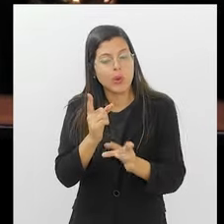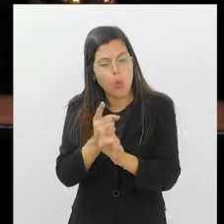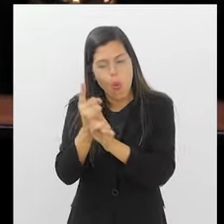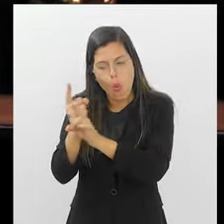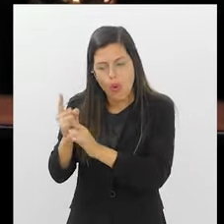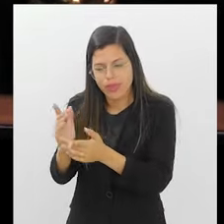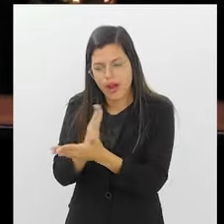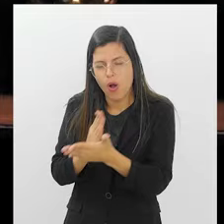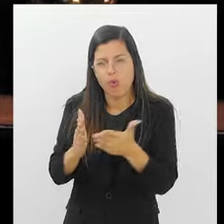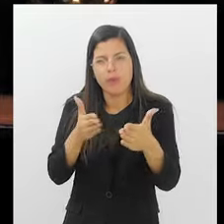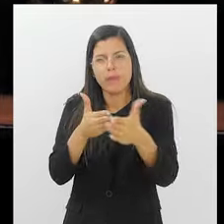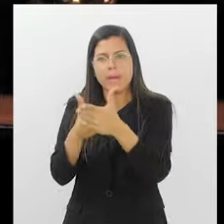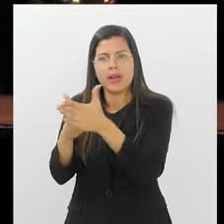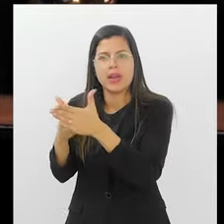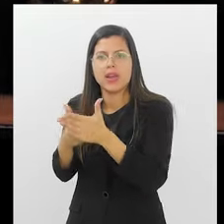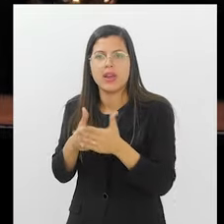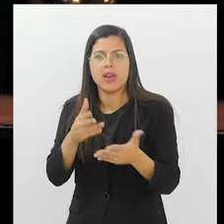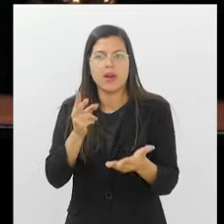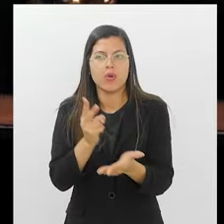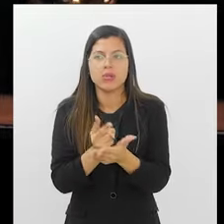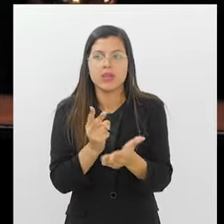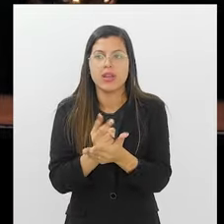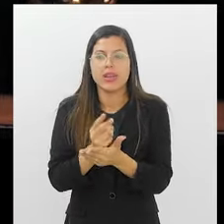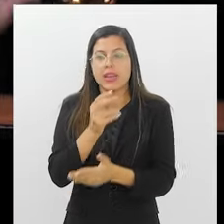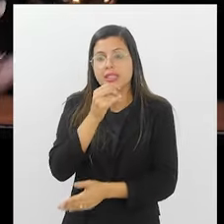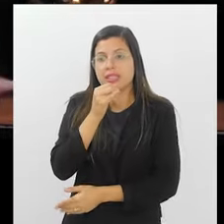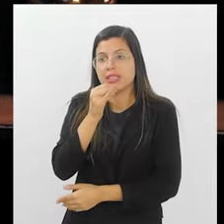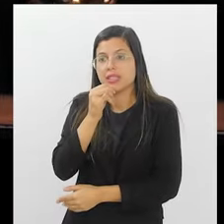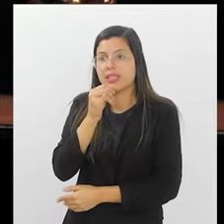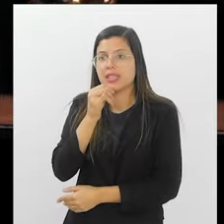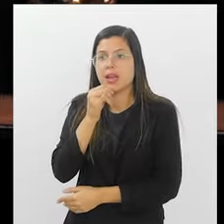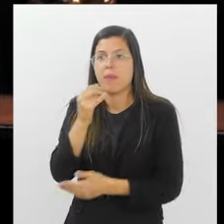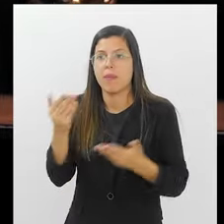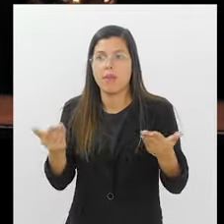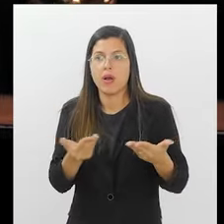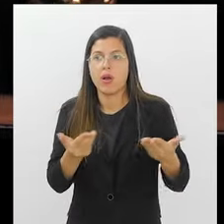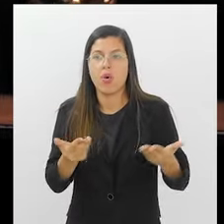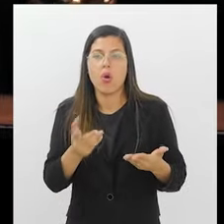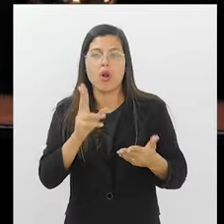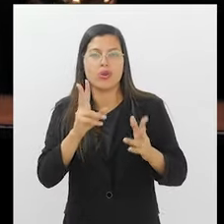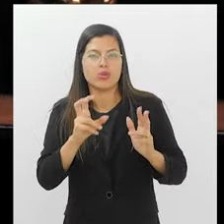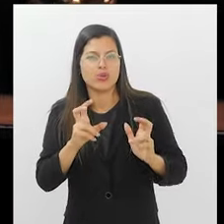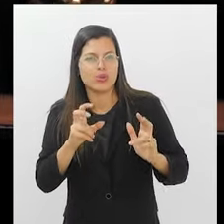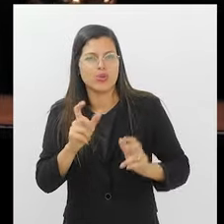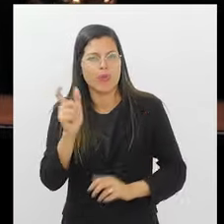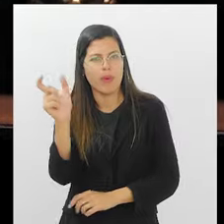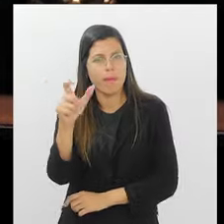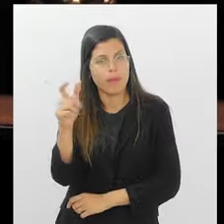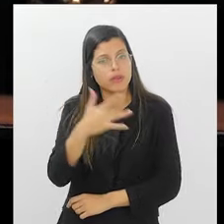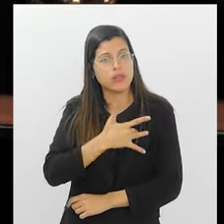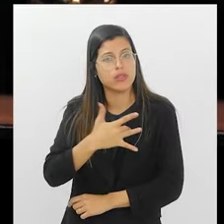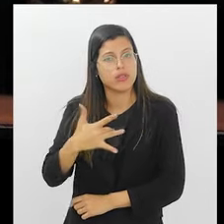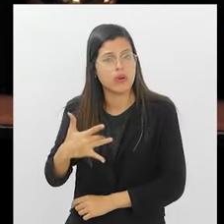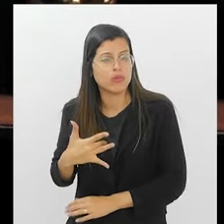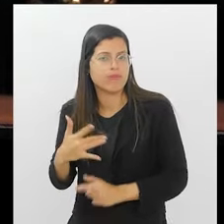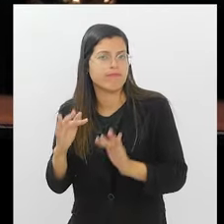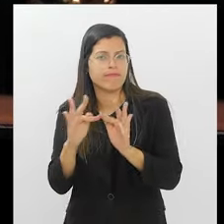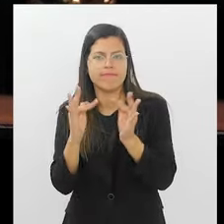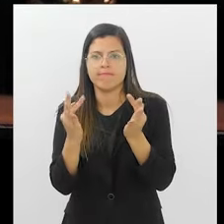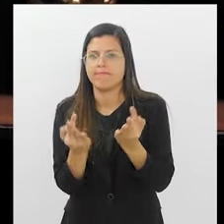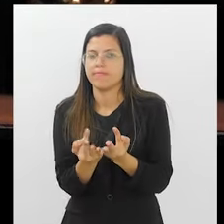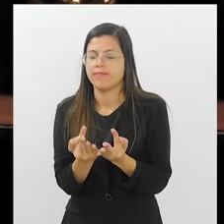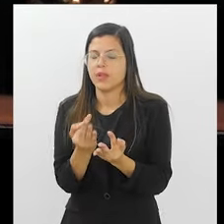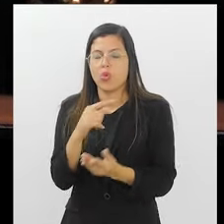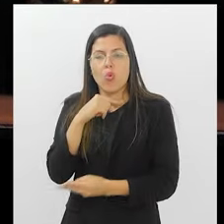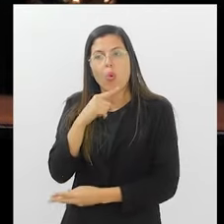encontrando algumas barreiras na continuidade, como, por exemplo, agora relacionado aos planos de saúde. Muitas famílias não